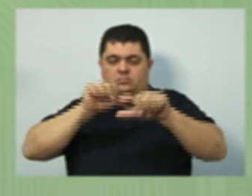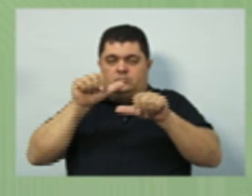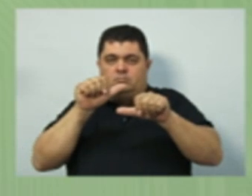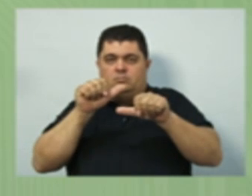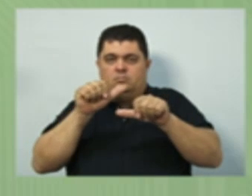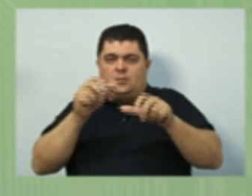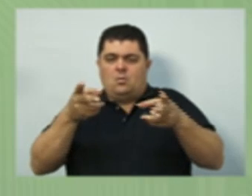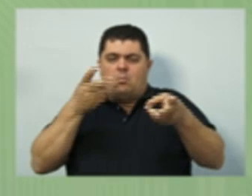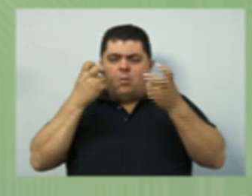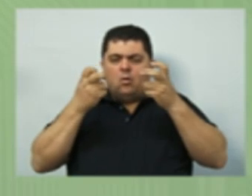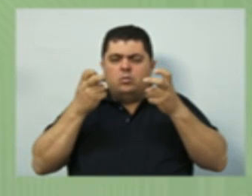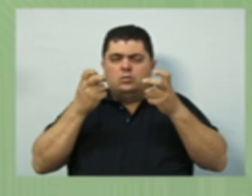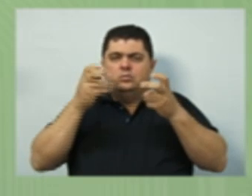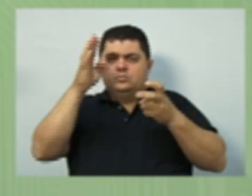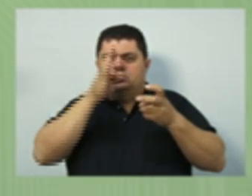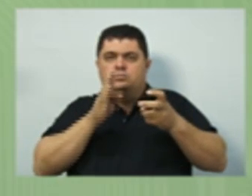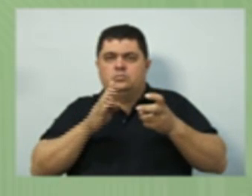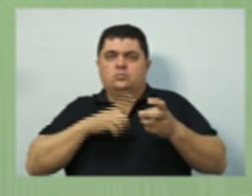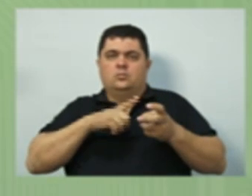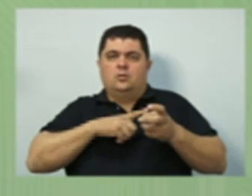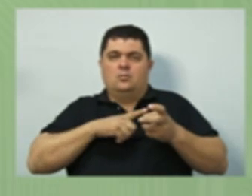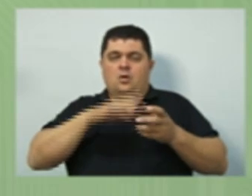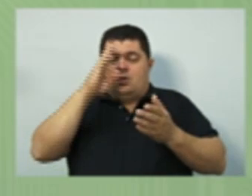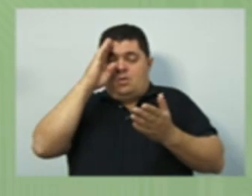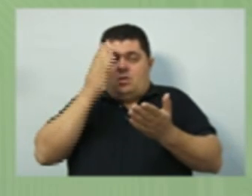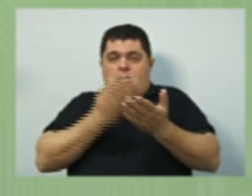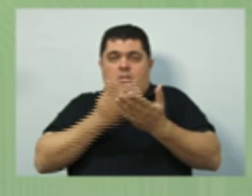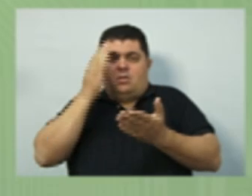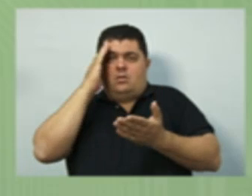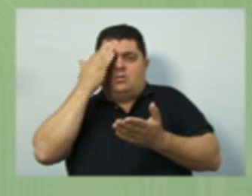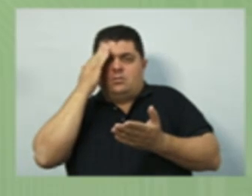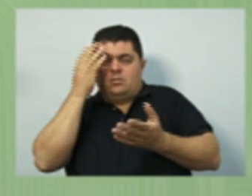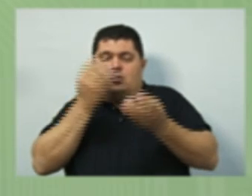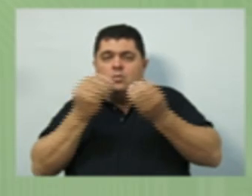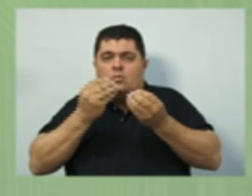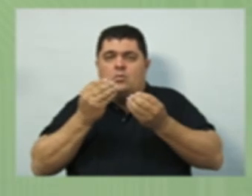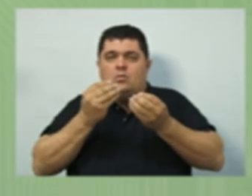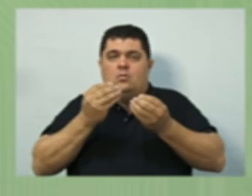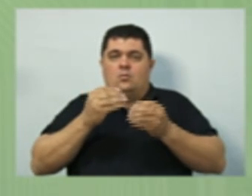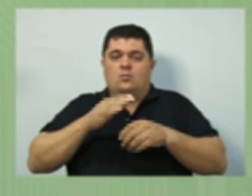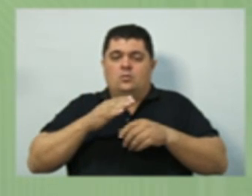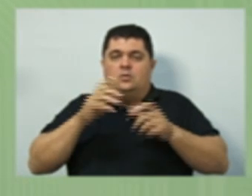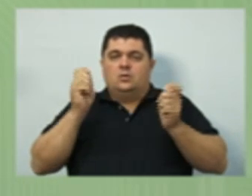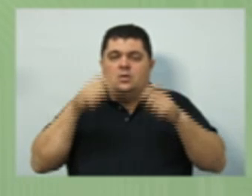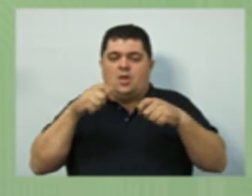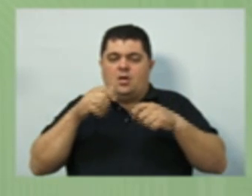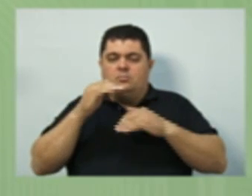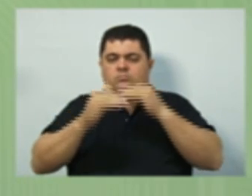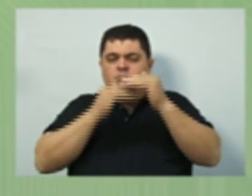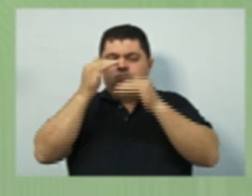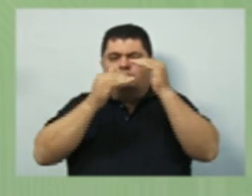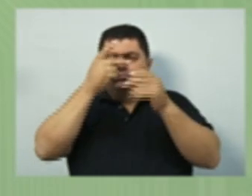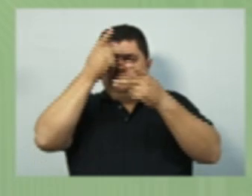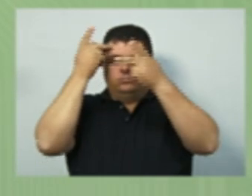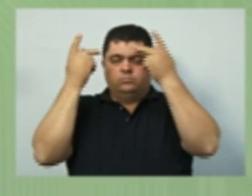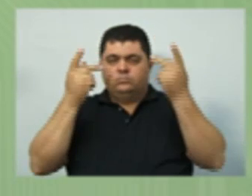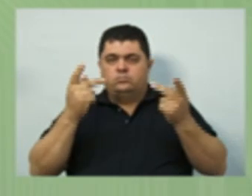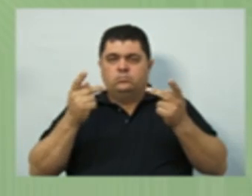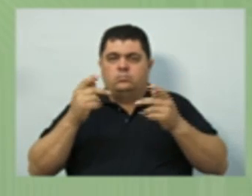intencional na natureza e compreender o trabalho como elemento constitutivo da formação da